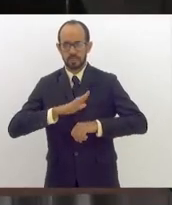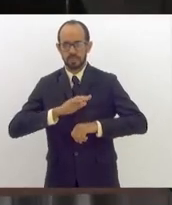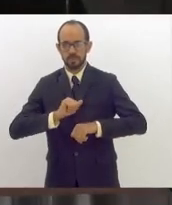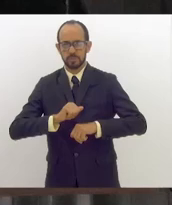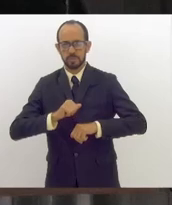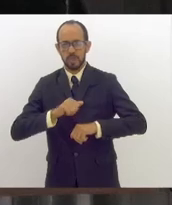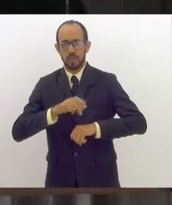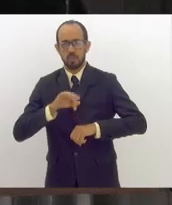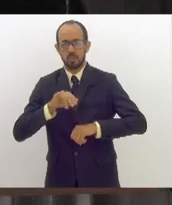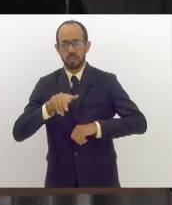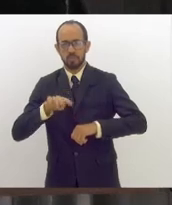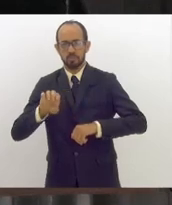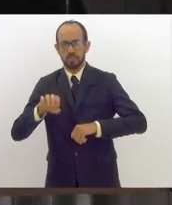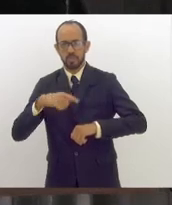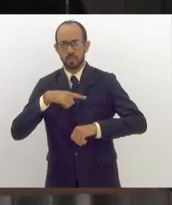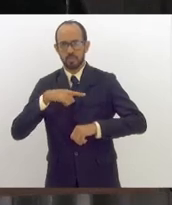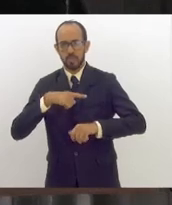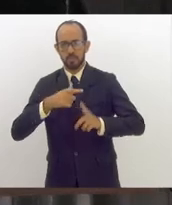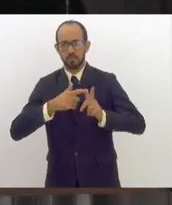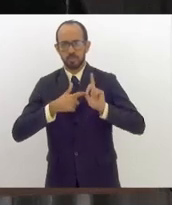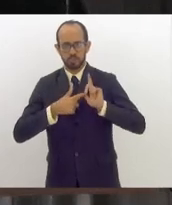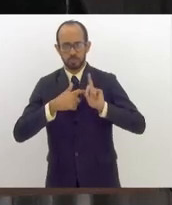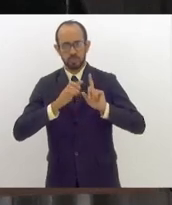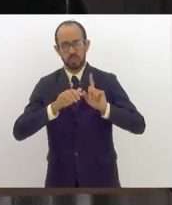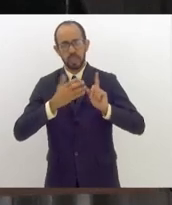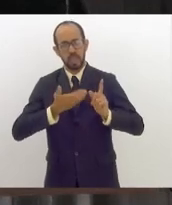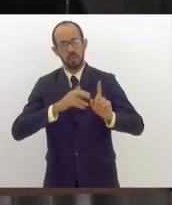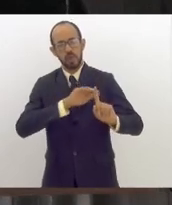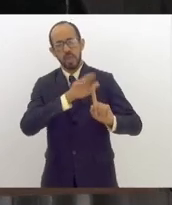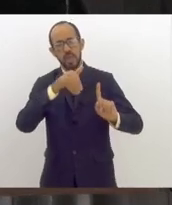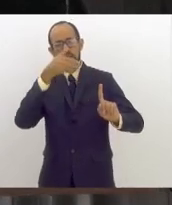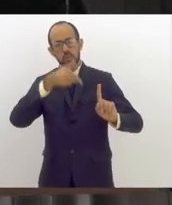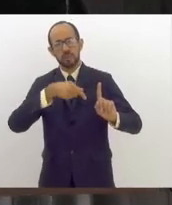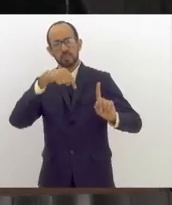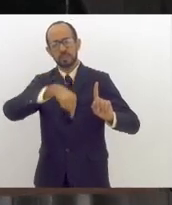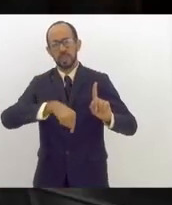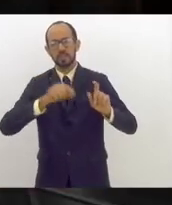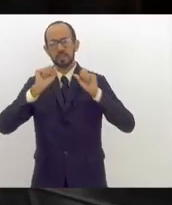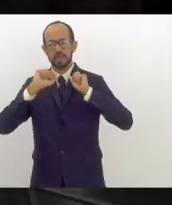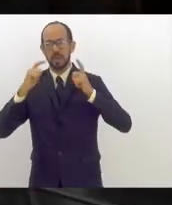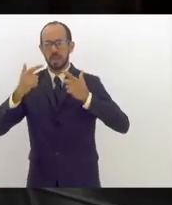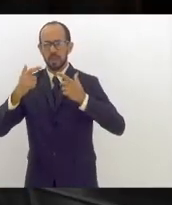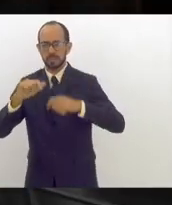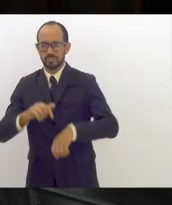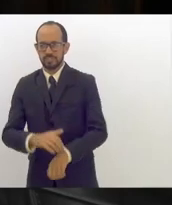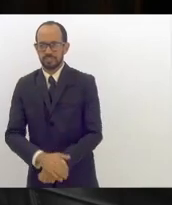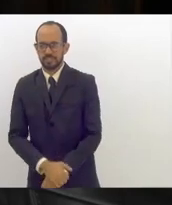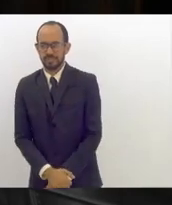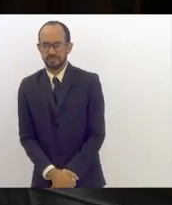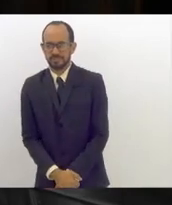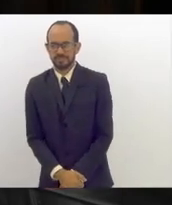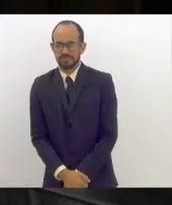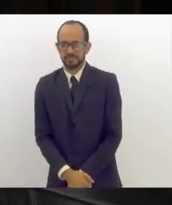e quero reconhecer perante a casa do Povo da Tribuna do Povo do Rio de Janeiro Felipe